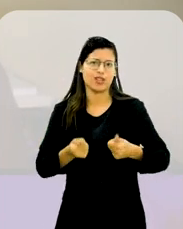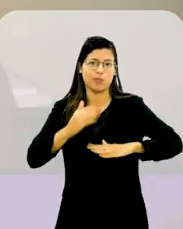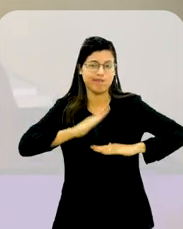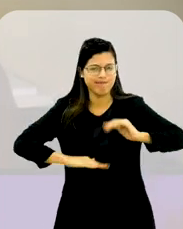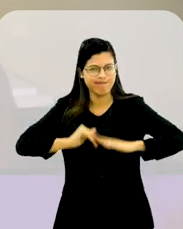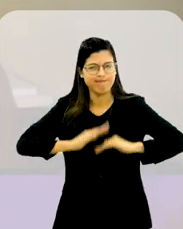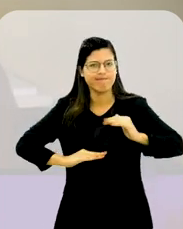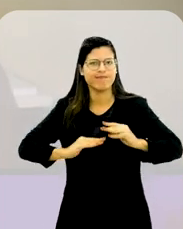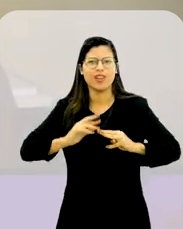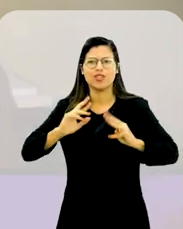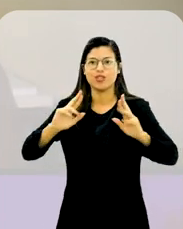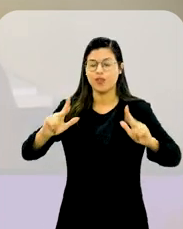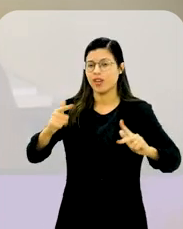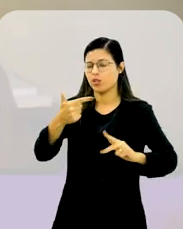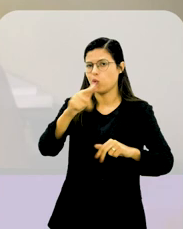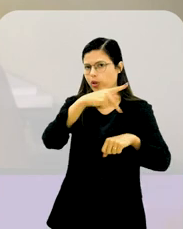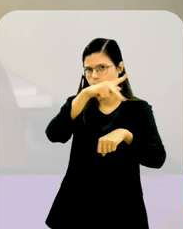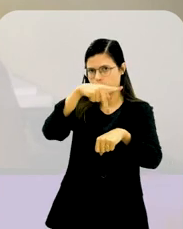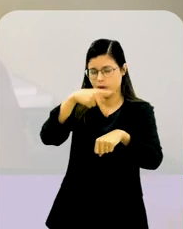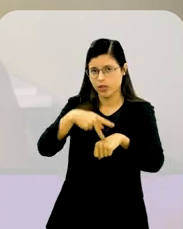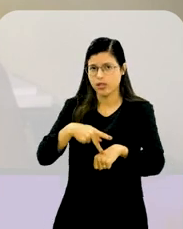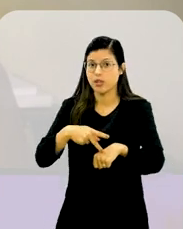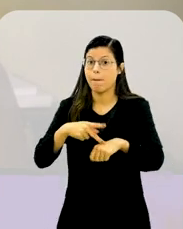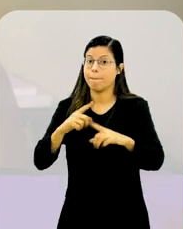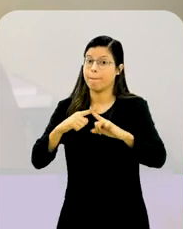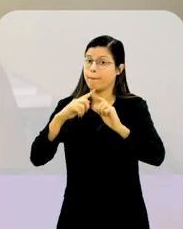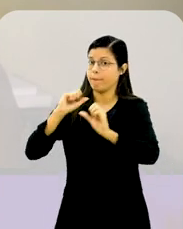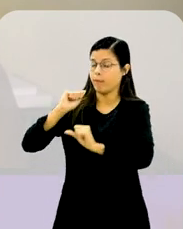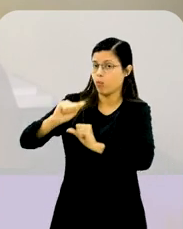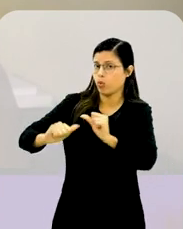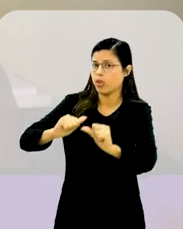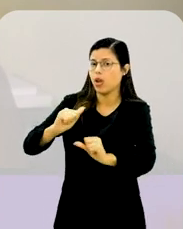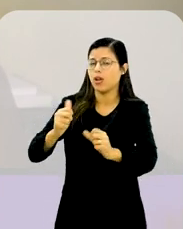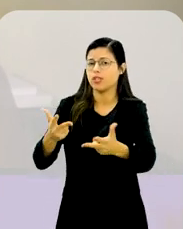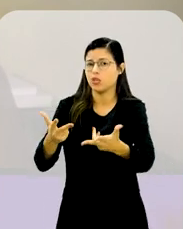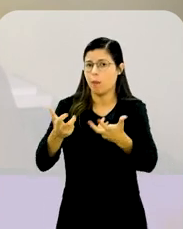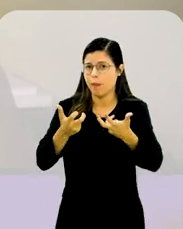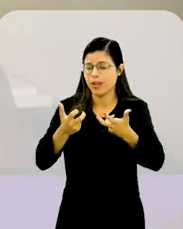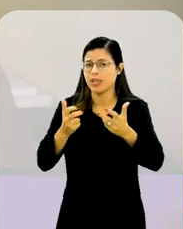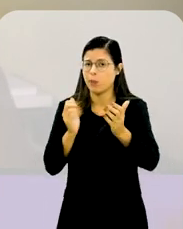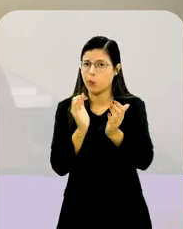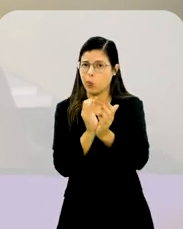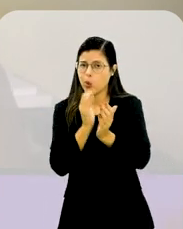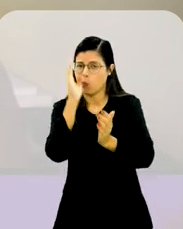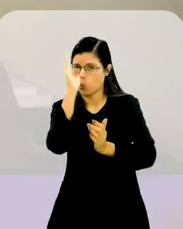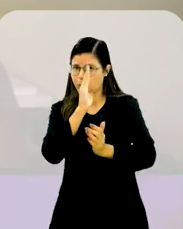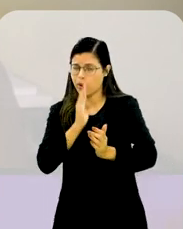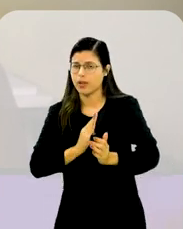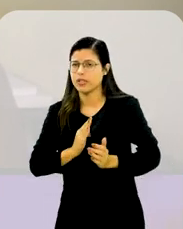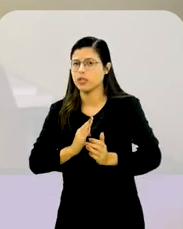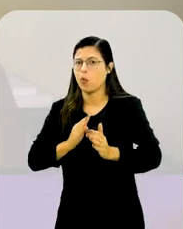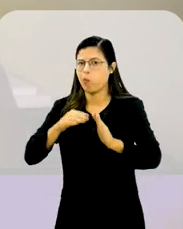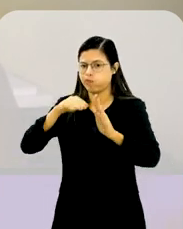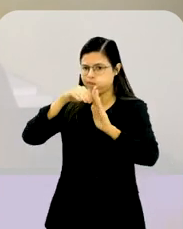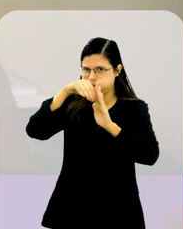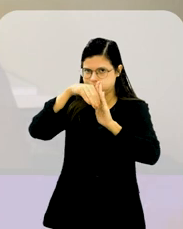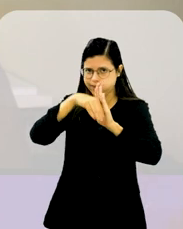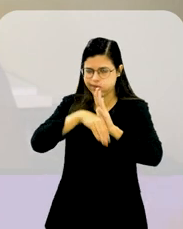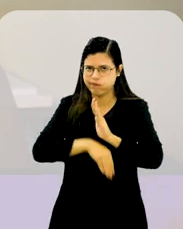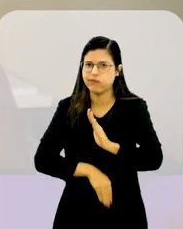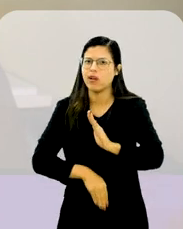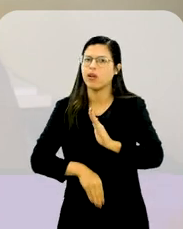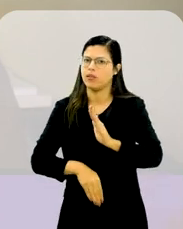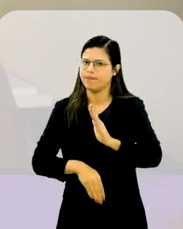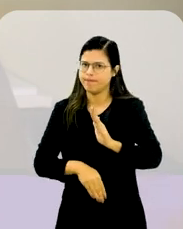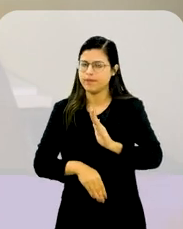dom diferente de outros países né mas isso tá mudando r a gente percebe aí a seleção brasileira em declínio não consegue